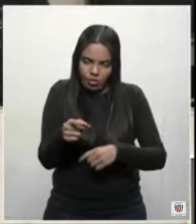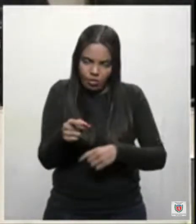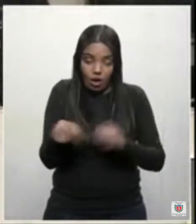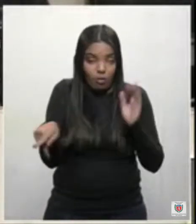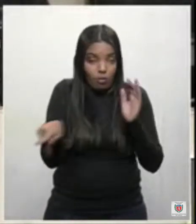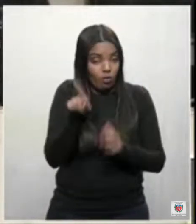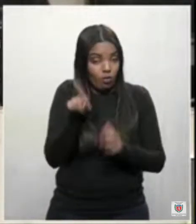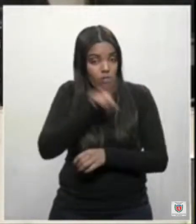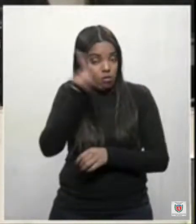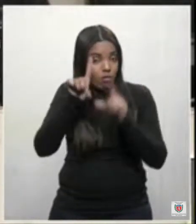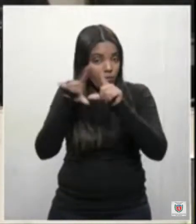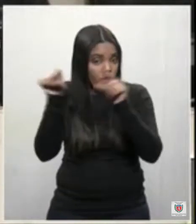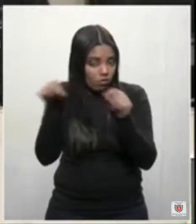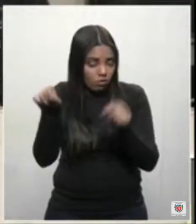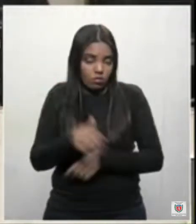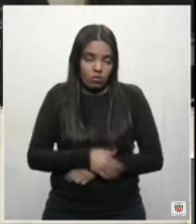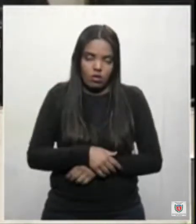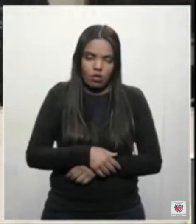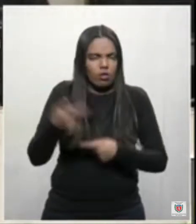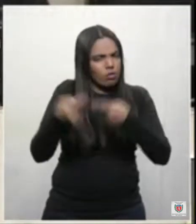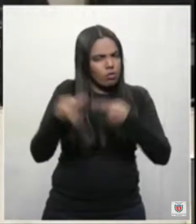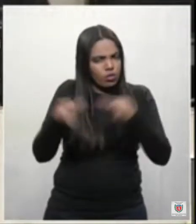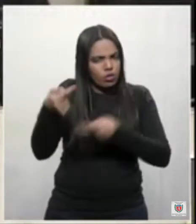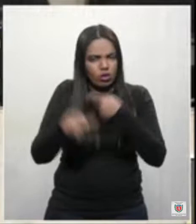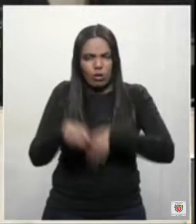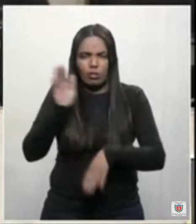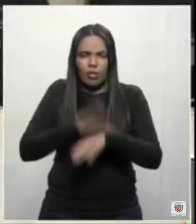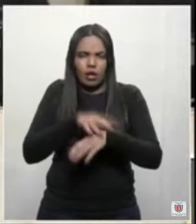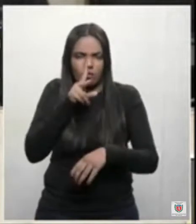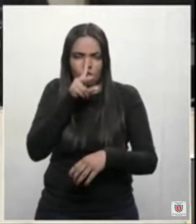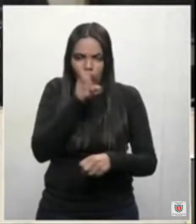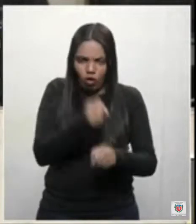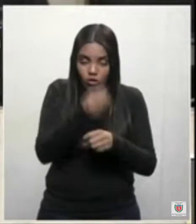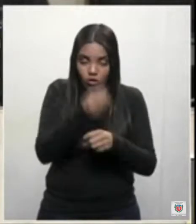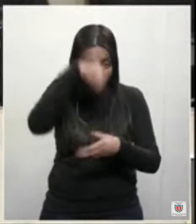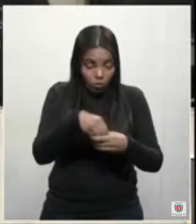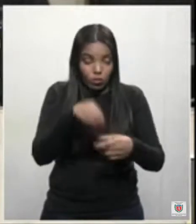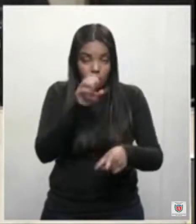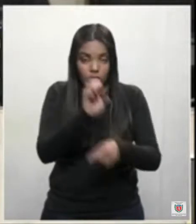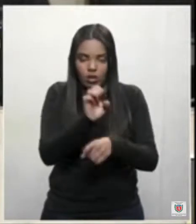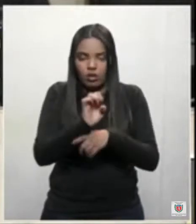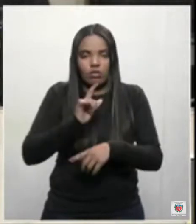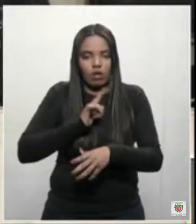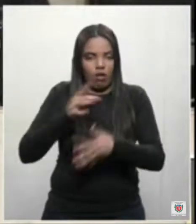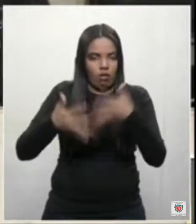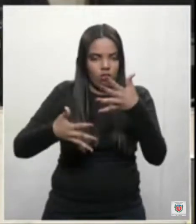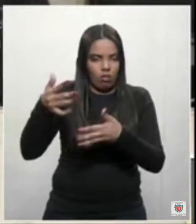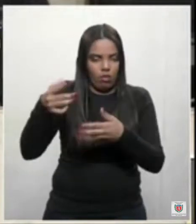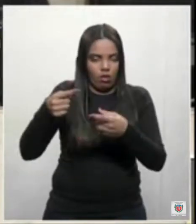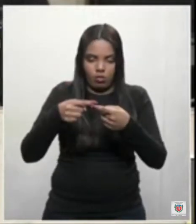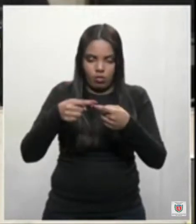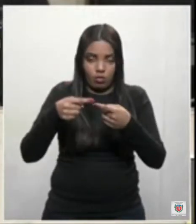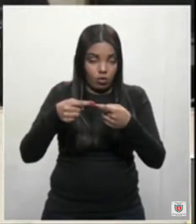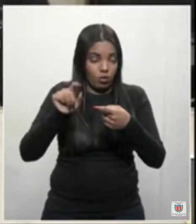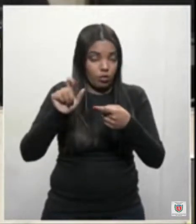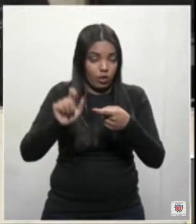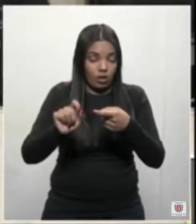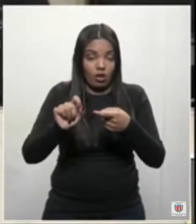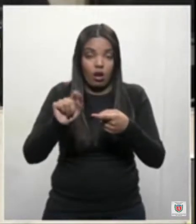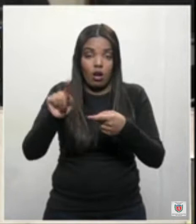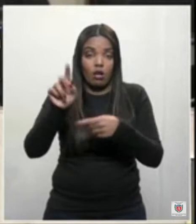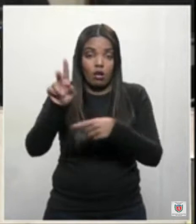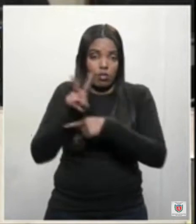federal. Políticas mais agressivas por parte dos estados, elas barram hoje, primeiro, nas fontes de financiamento,